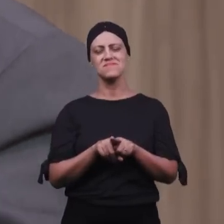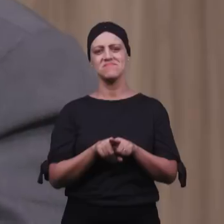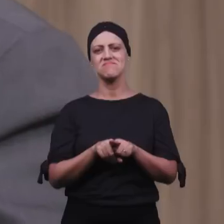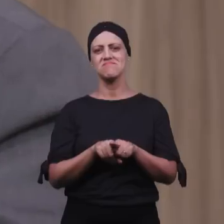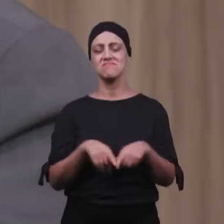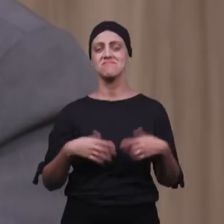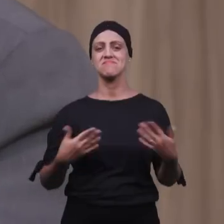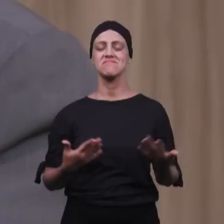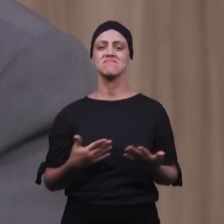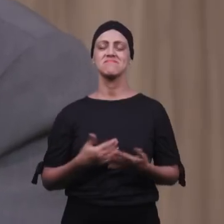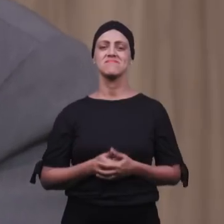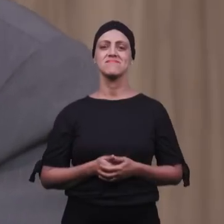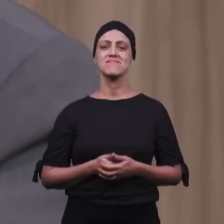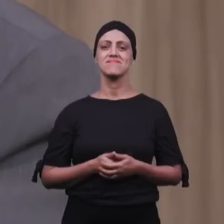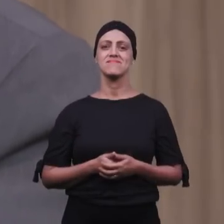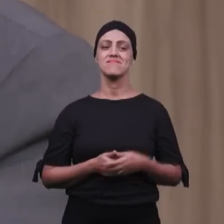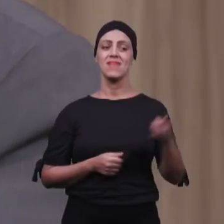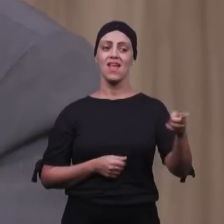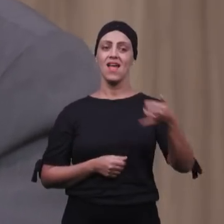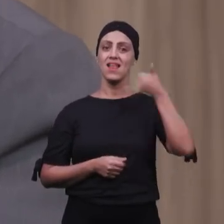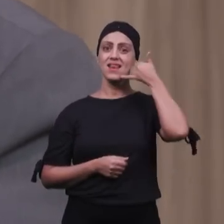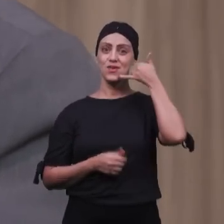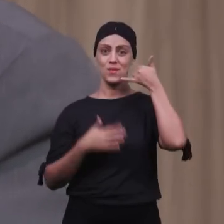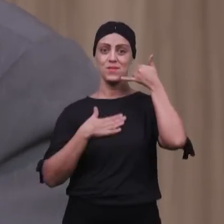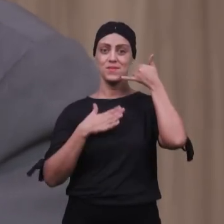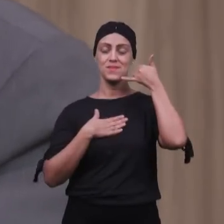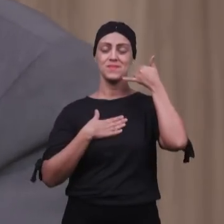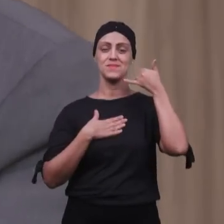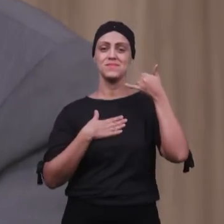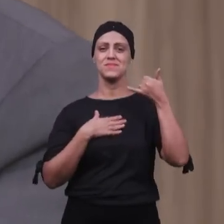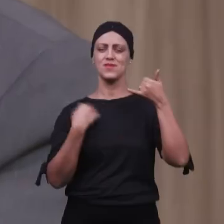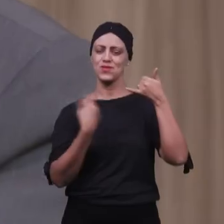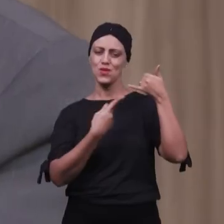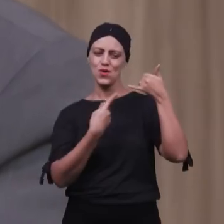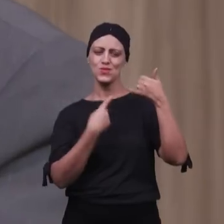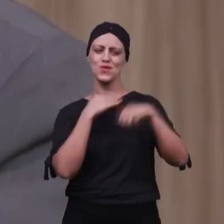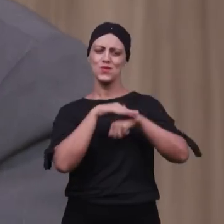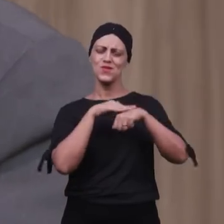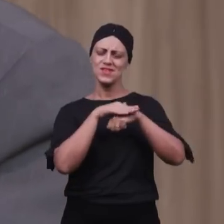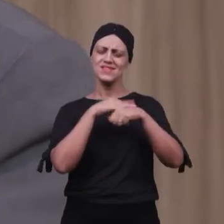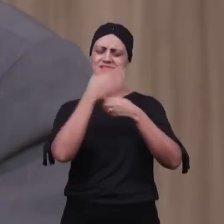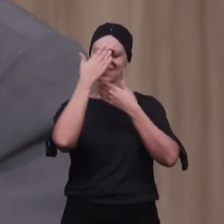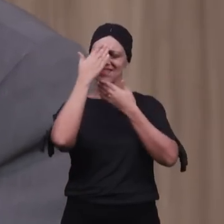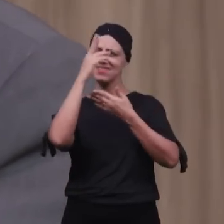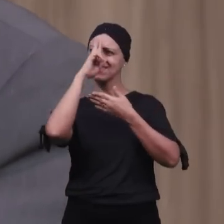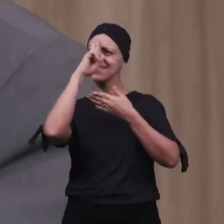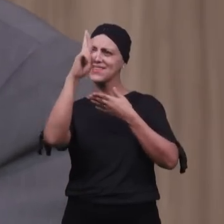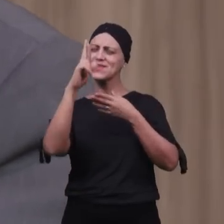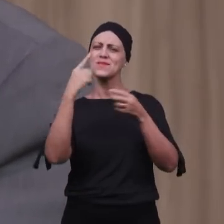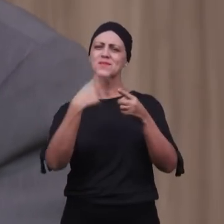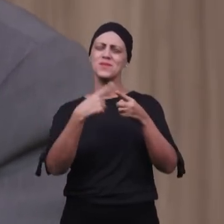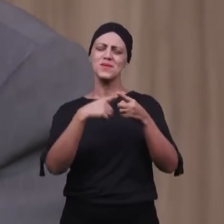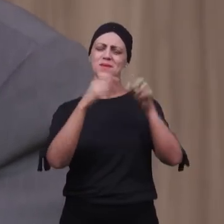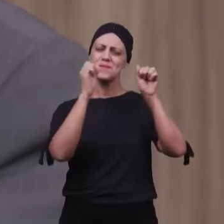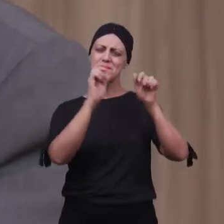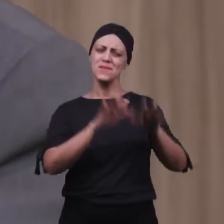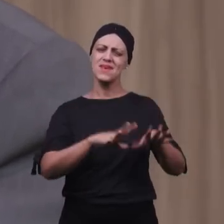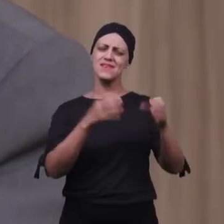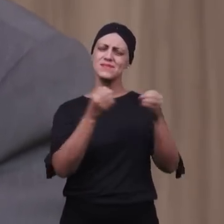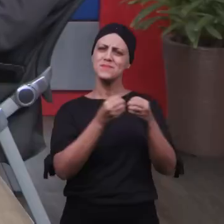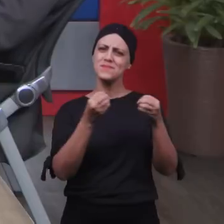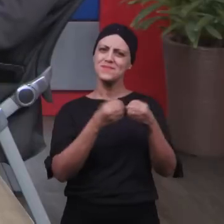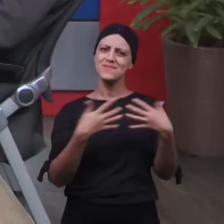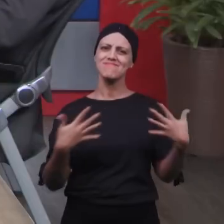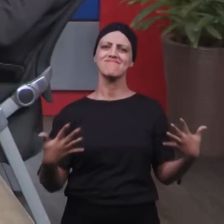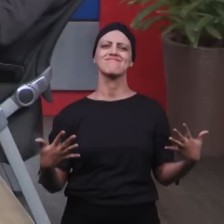ela ligou e glorificamos juntos ao Senhor por este milagre, né? Porque